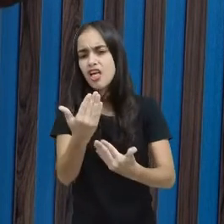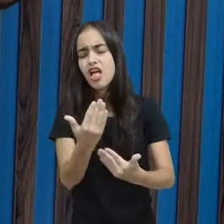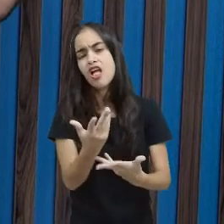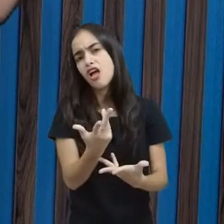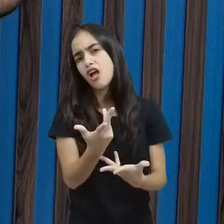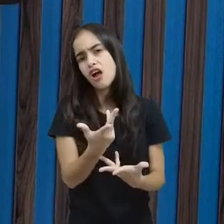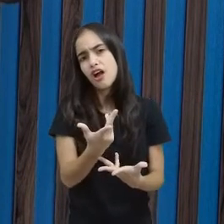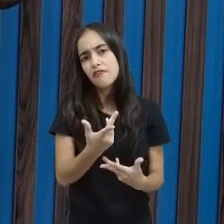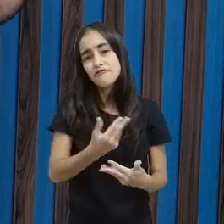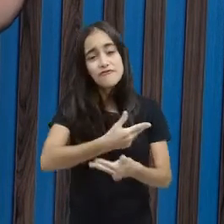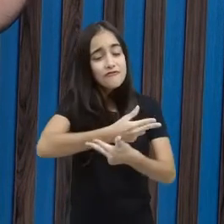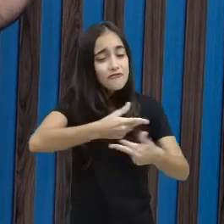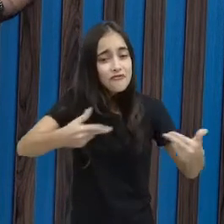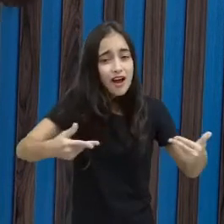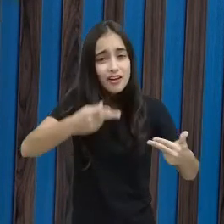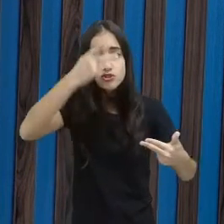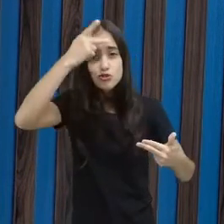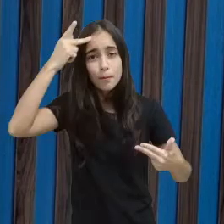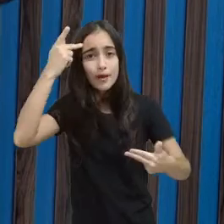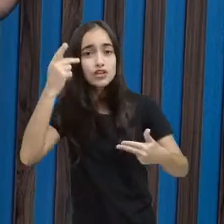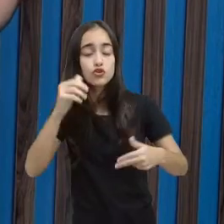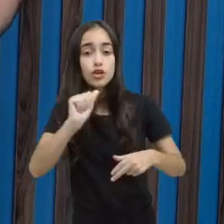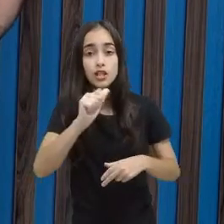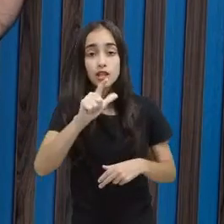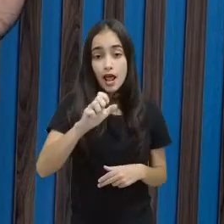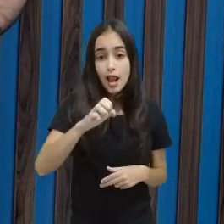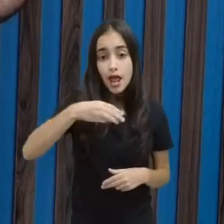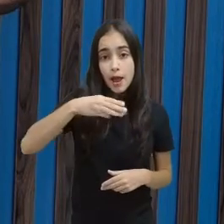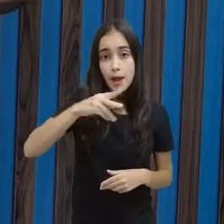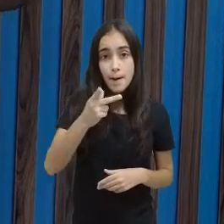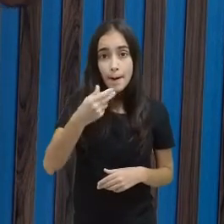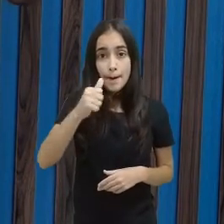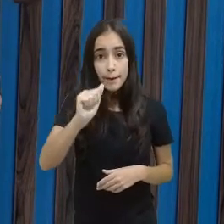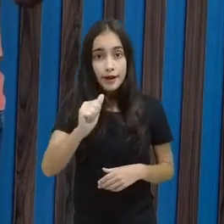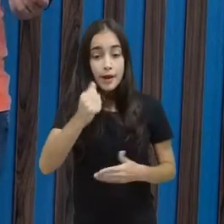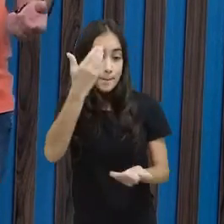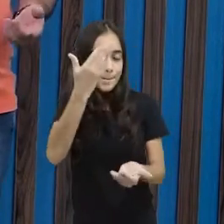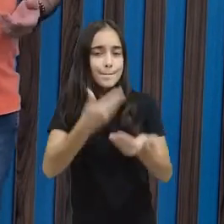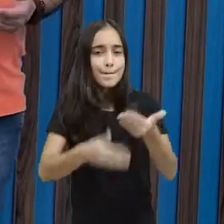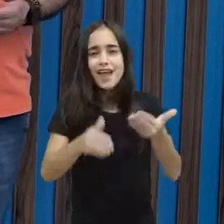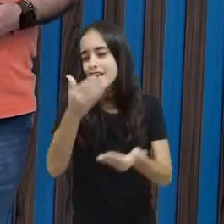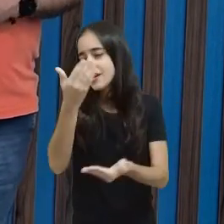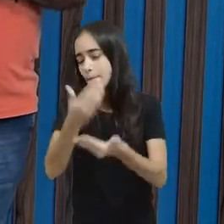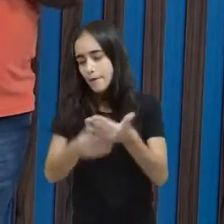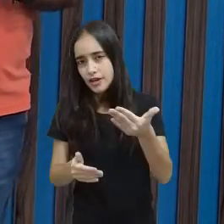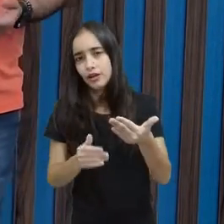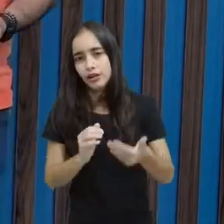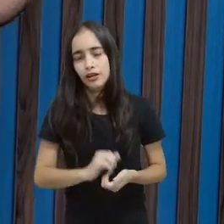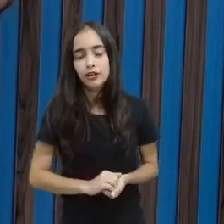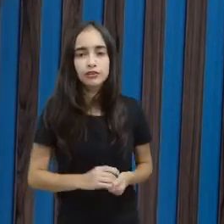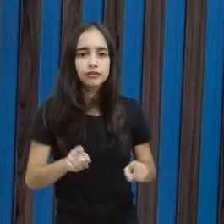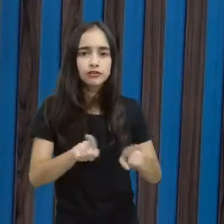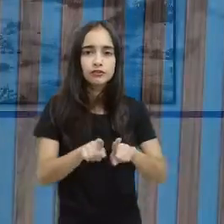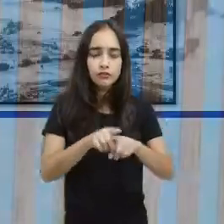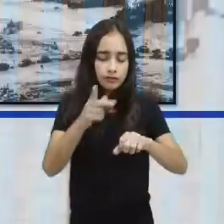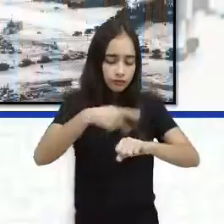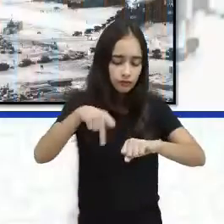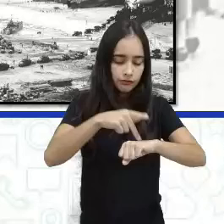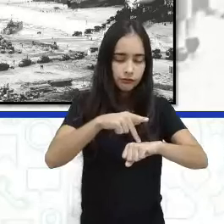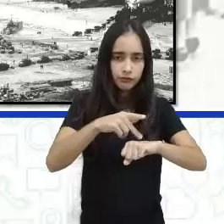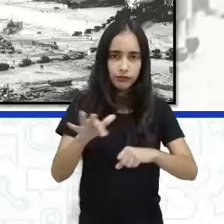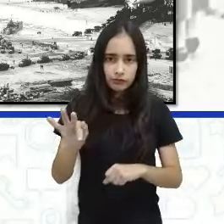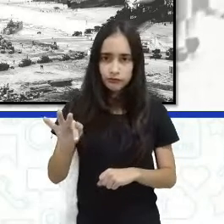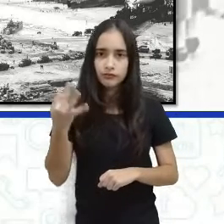sendo enfraquecidos, né, e sendo derrotados. Né? A França, a partir daí, ela